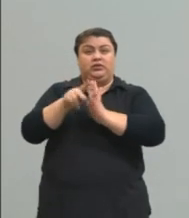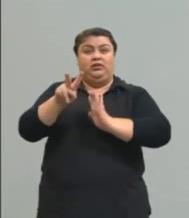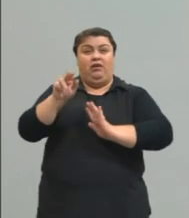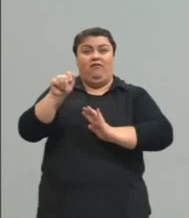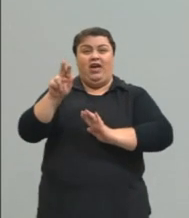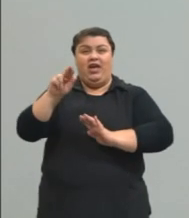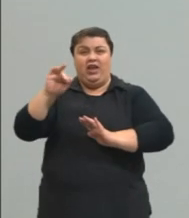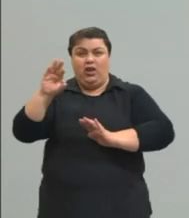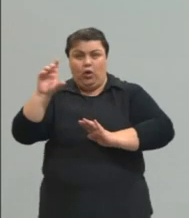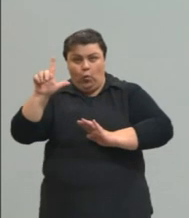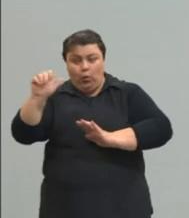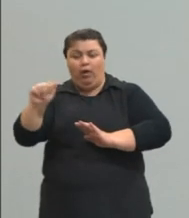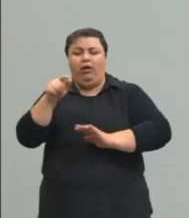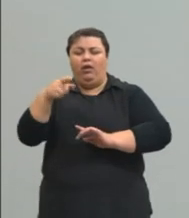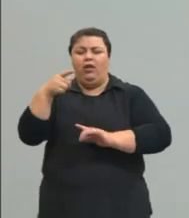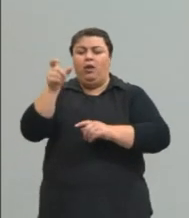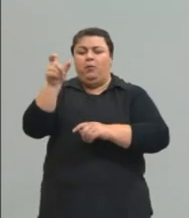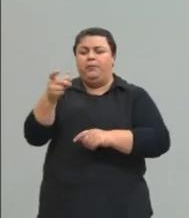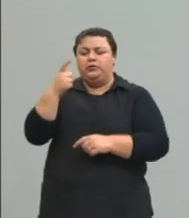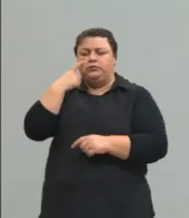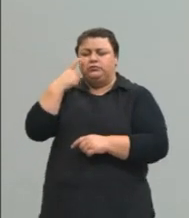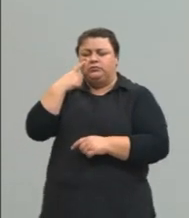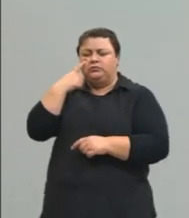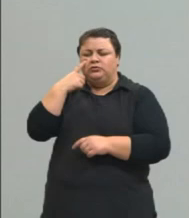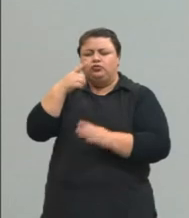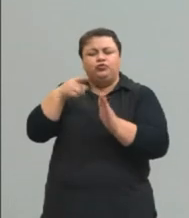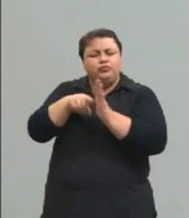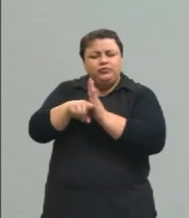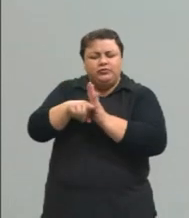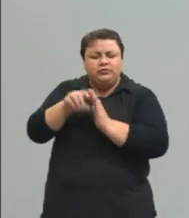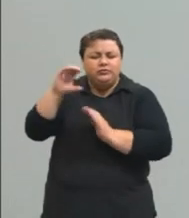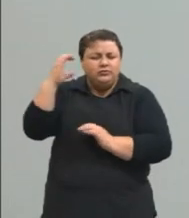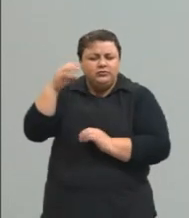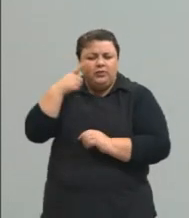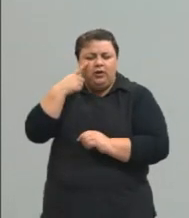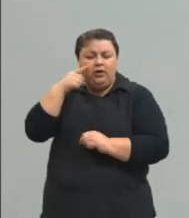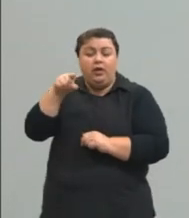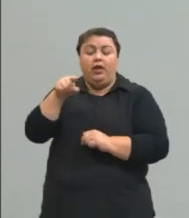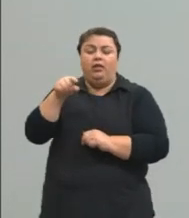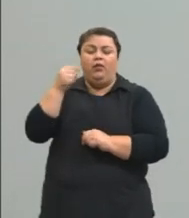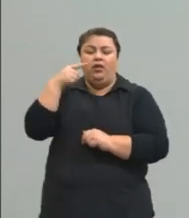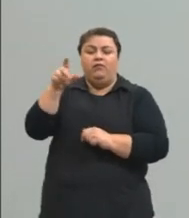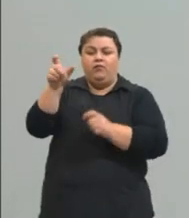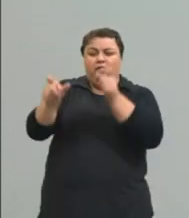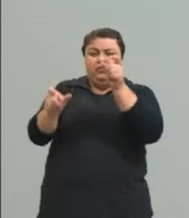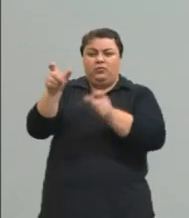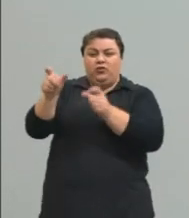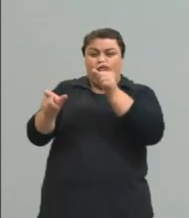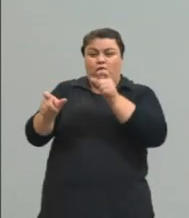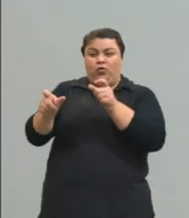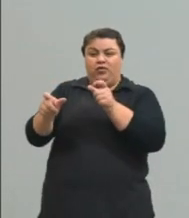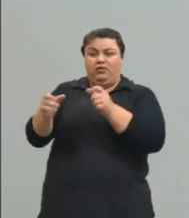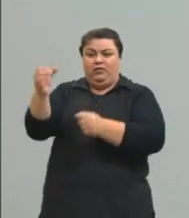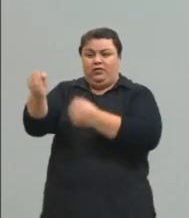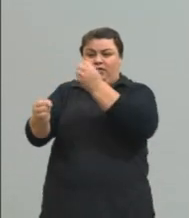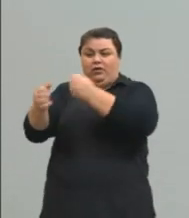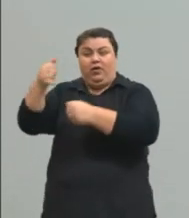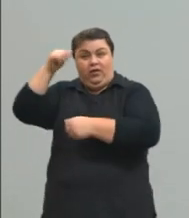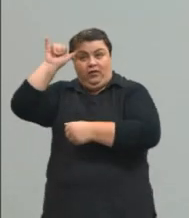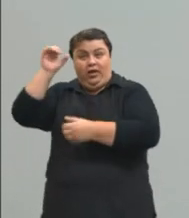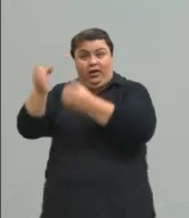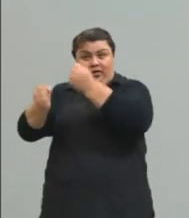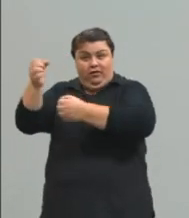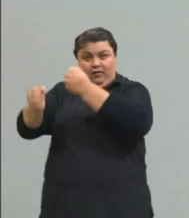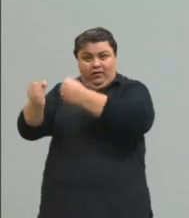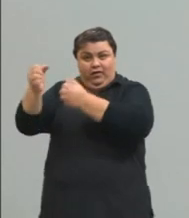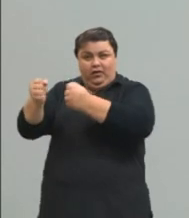muito observadora, né, típico de cientista. Então, ele viu que as pessoas que ordenhavam as vacas, porque as vacas elas tinham